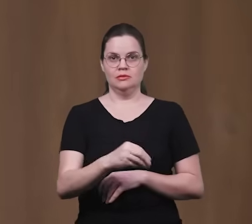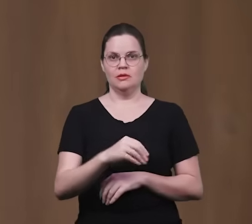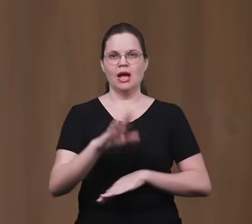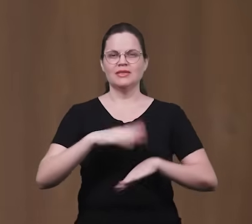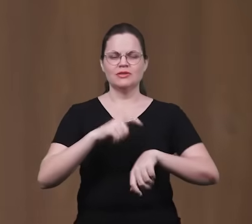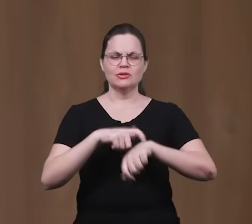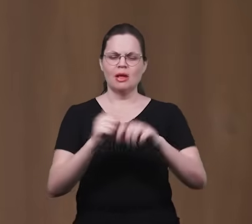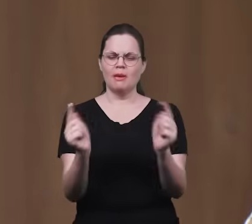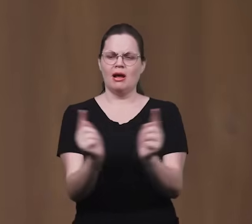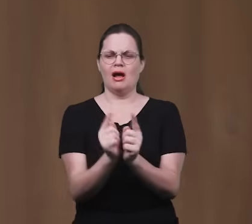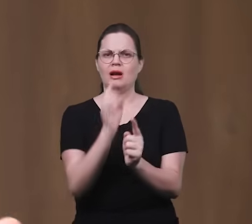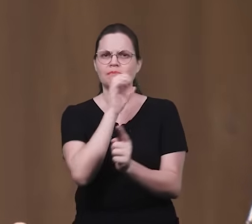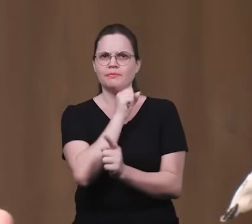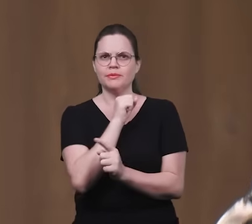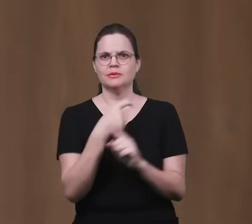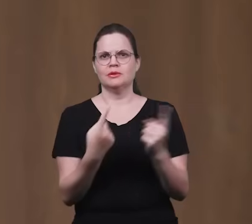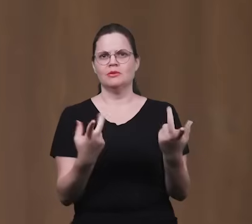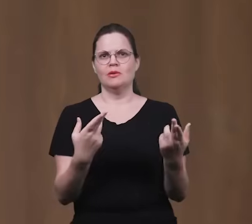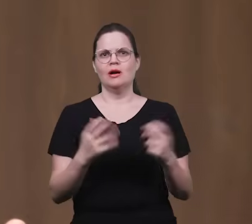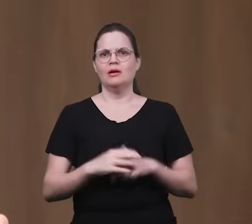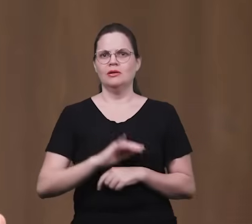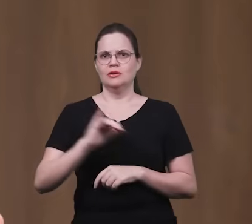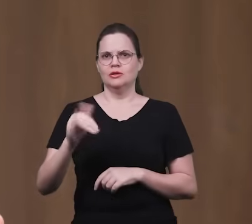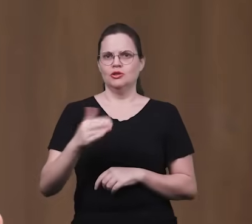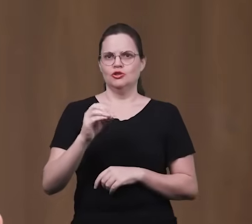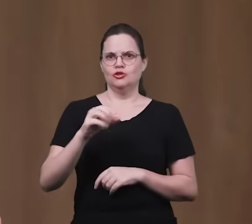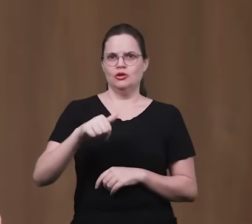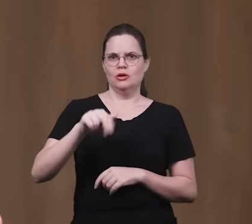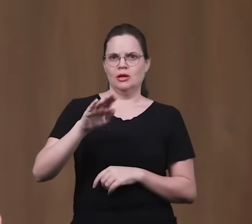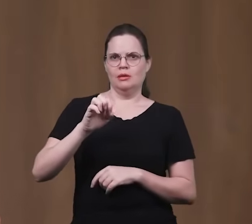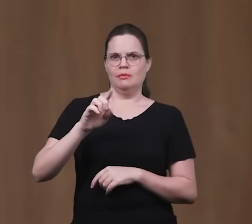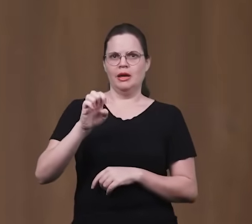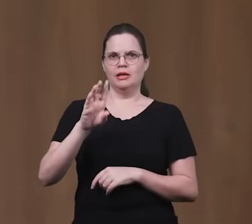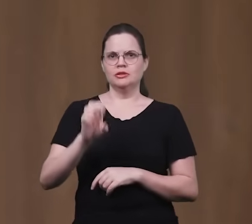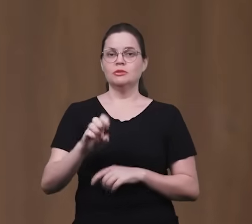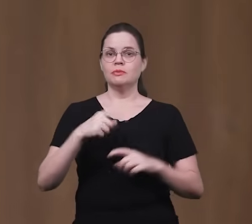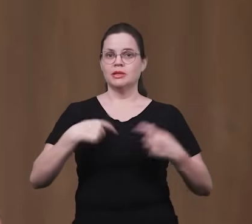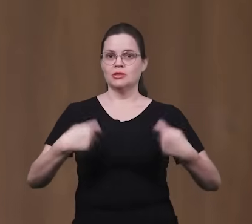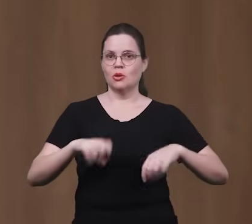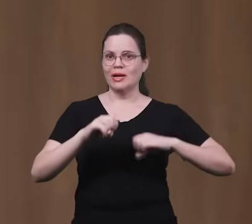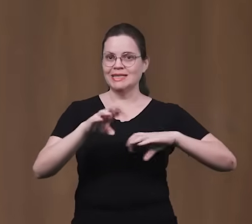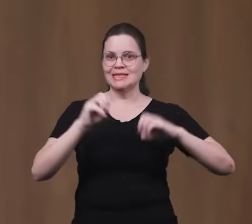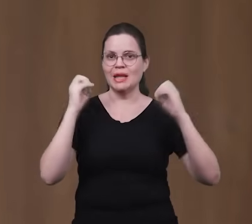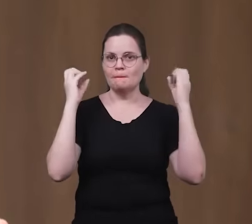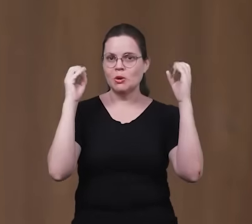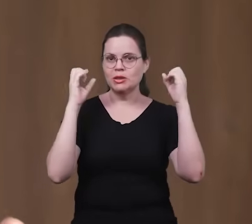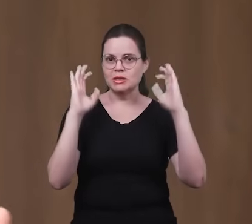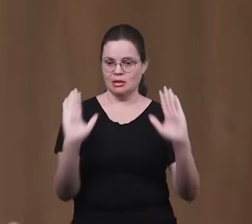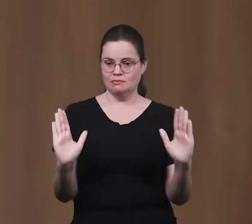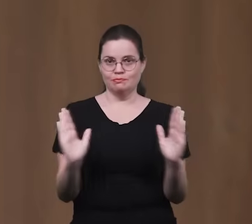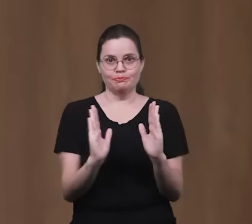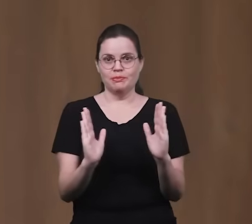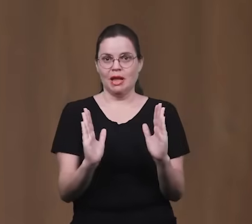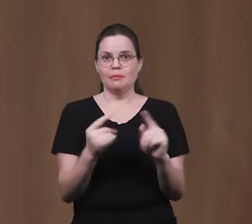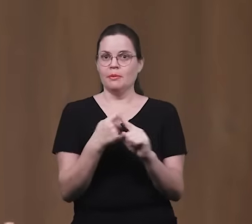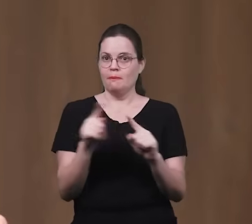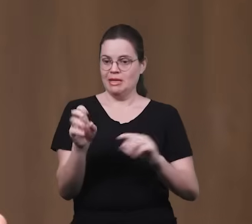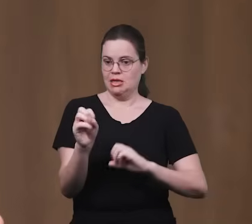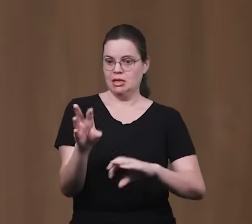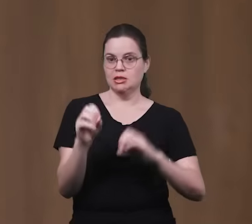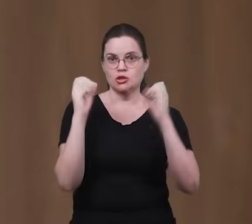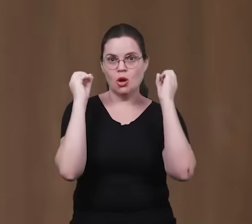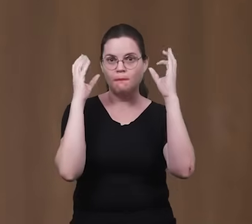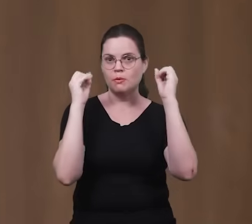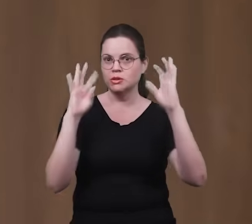tempo seja pequeno. Joquebede teve pouco tempo para ensinar a Moisés, né? Mas aquele período fez uma grande diferença na vida